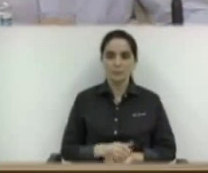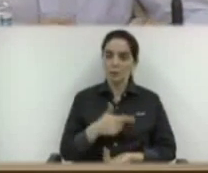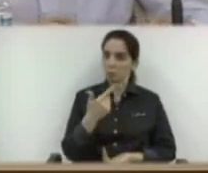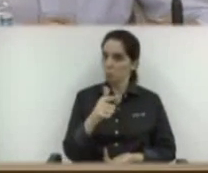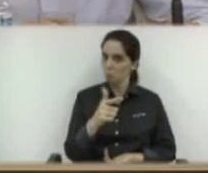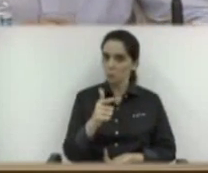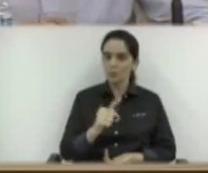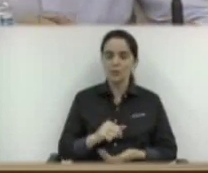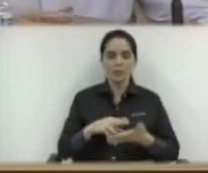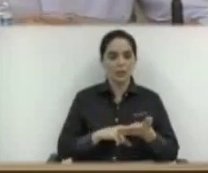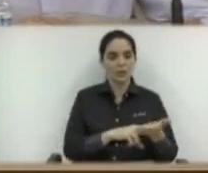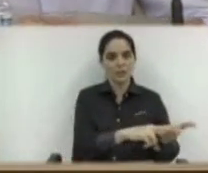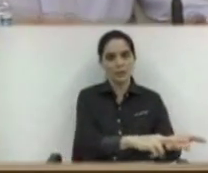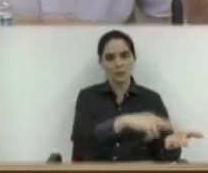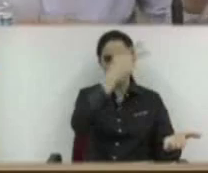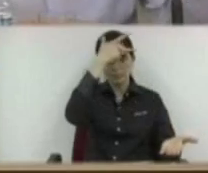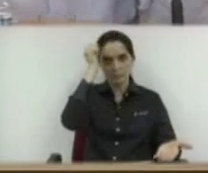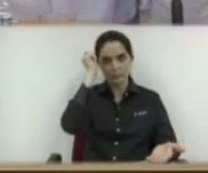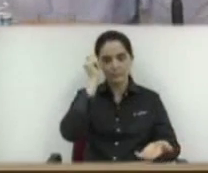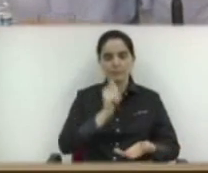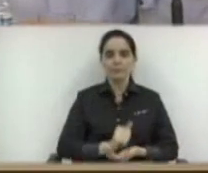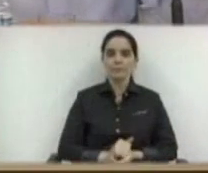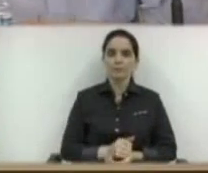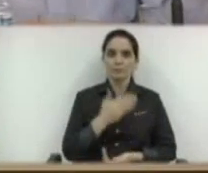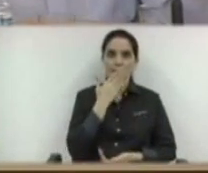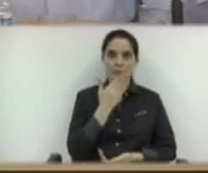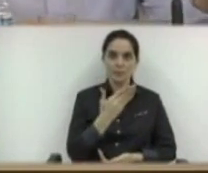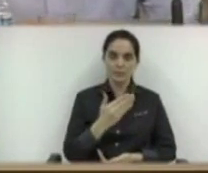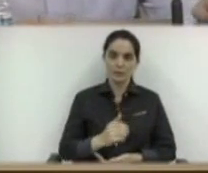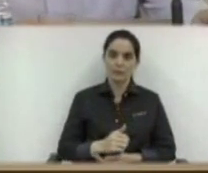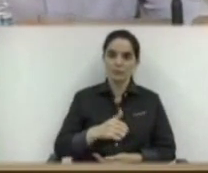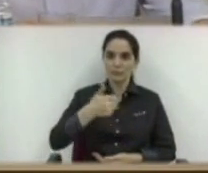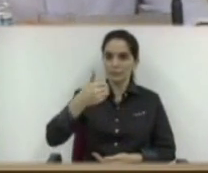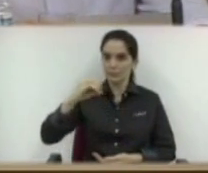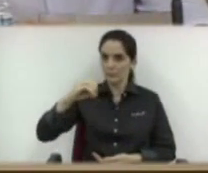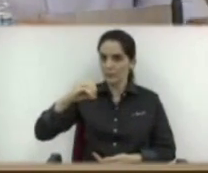Não havendo quem queira, encaminhe-se ao Poder Executivo. Requerimento